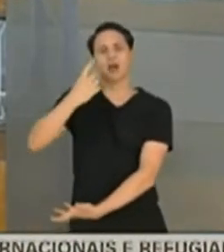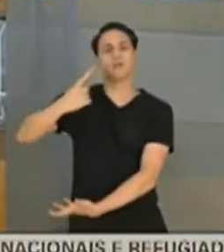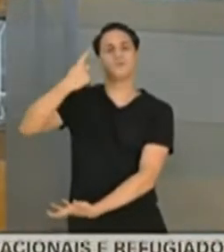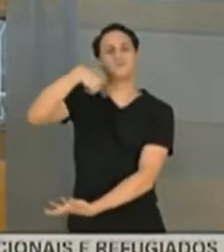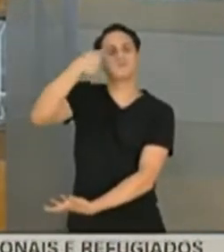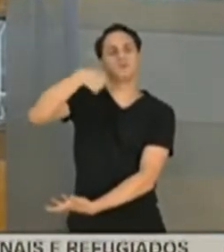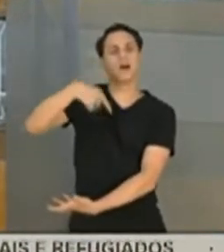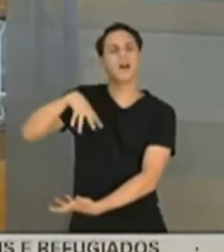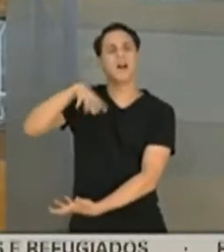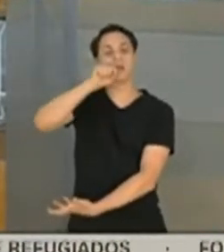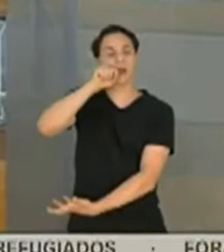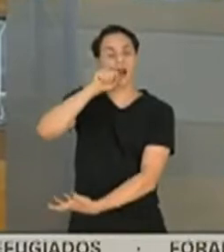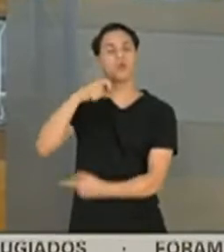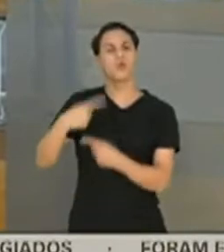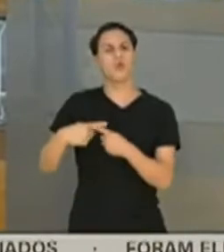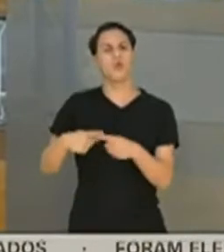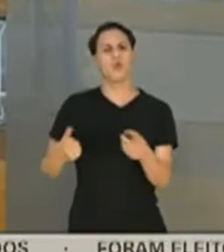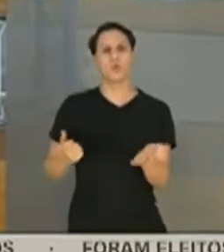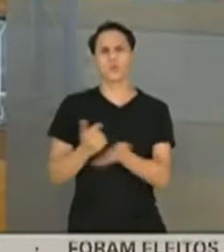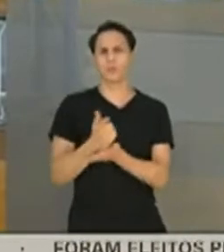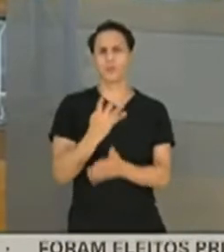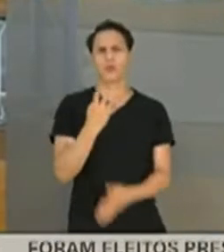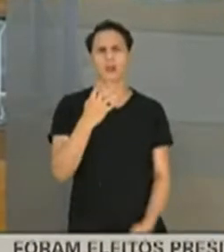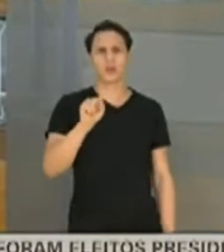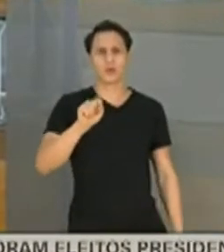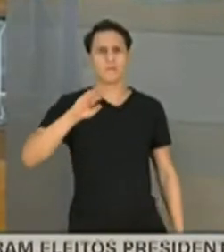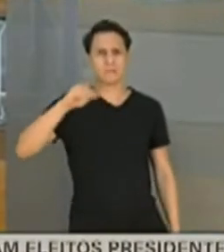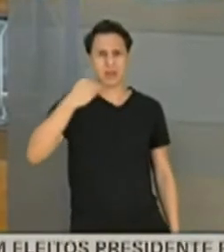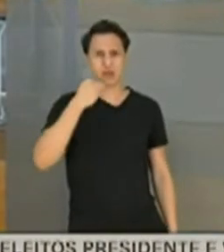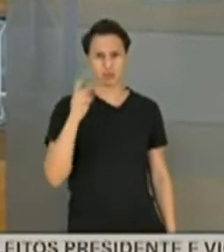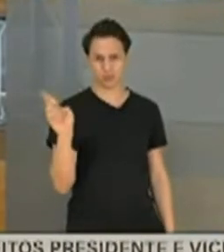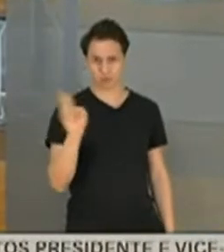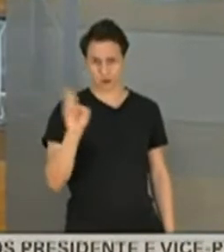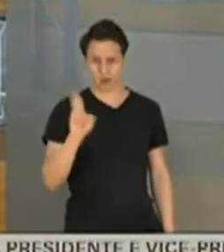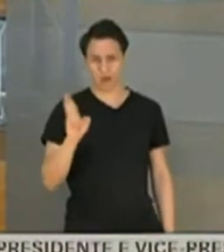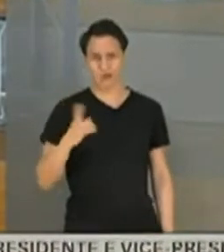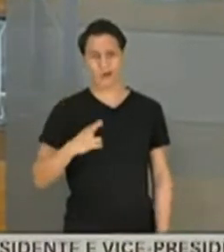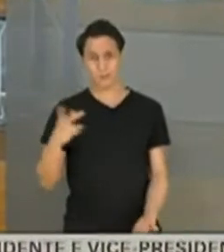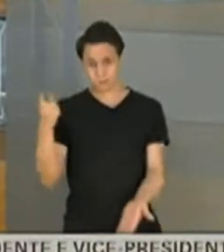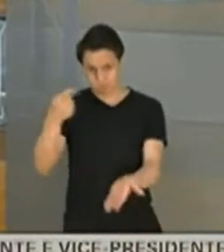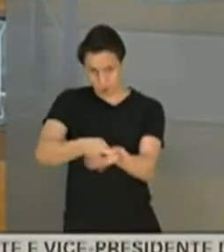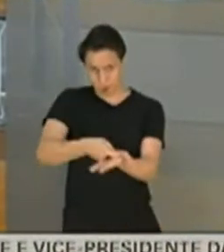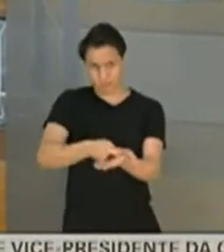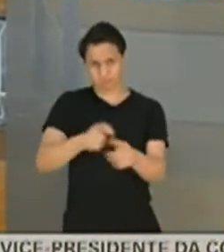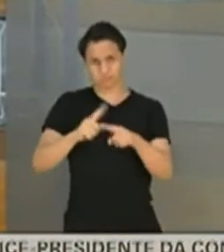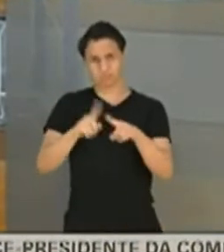48,7 milhões de reais, uma montanha de dinheiro, e que não teve